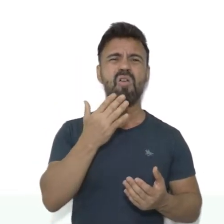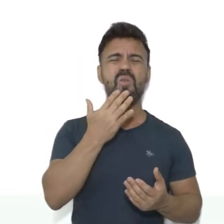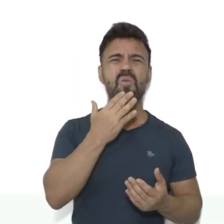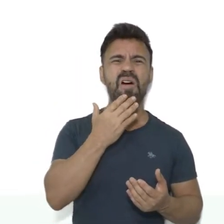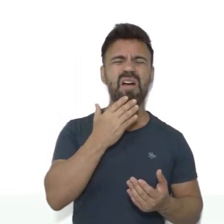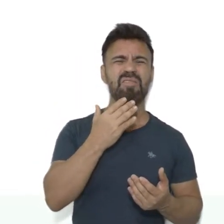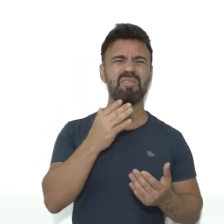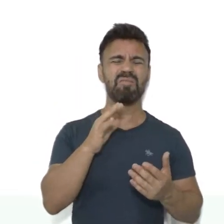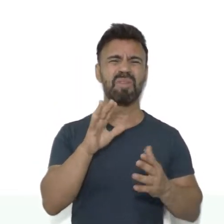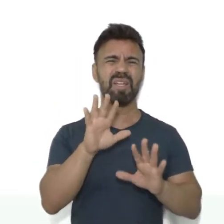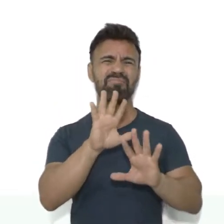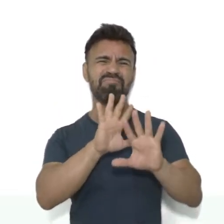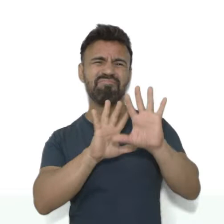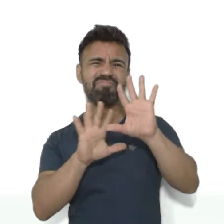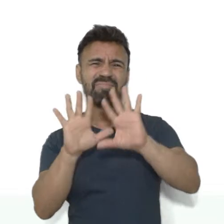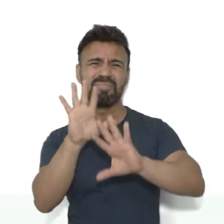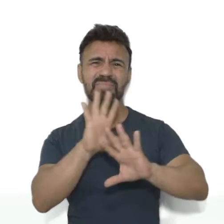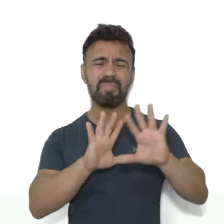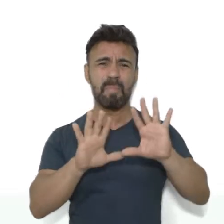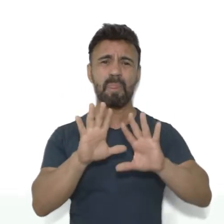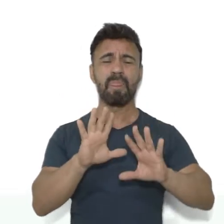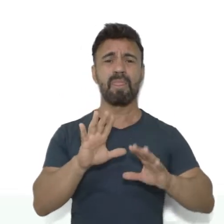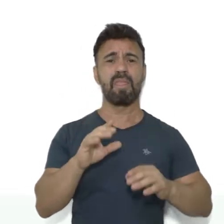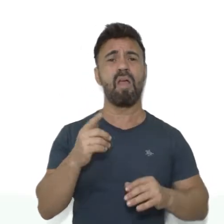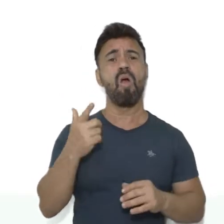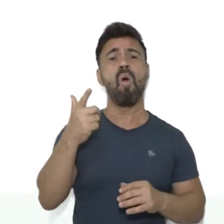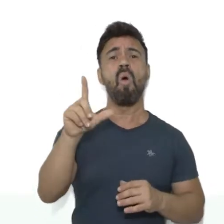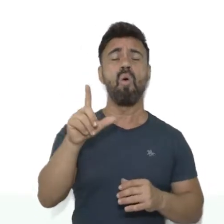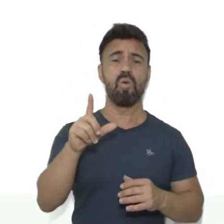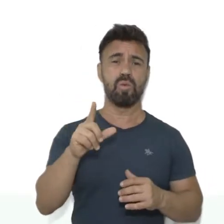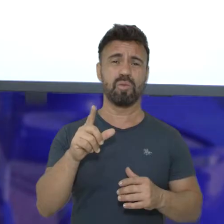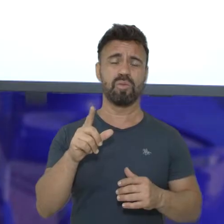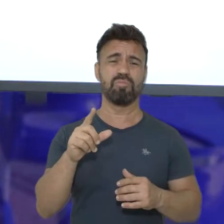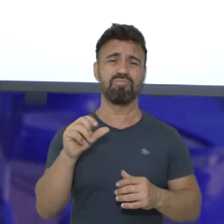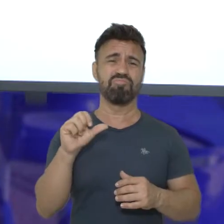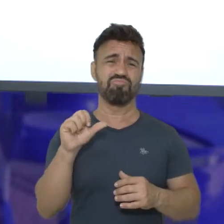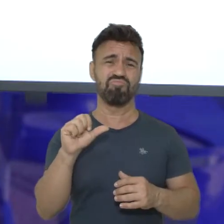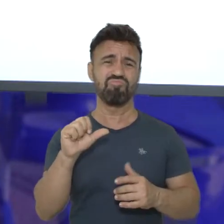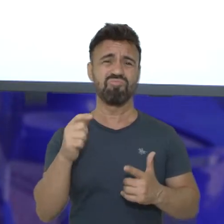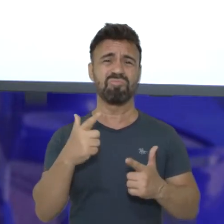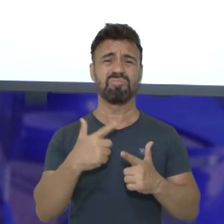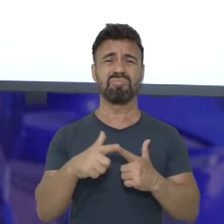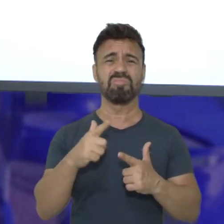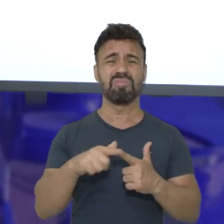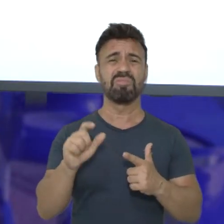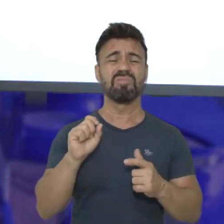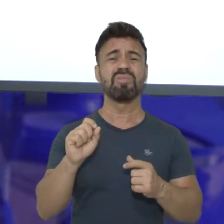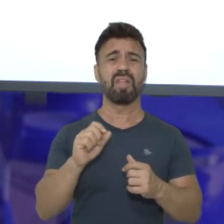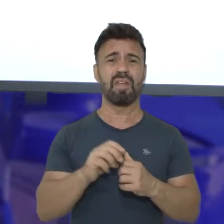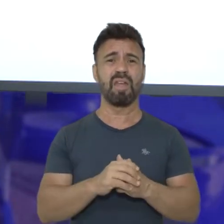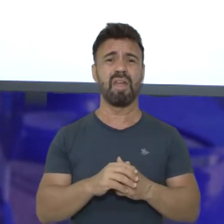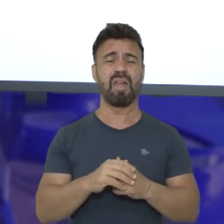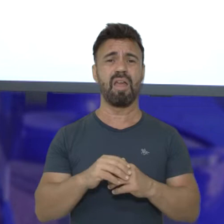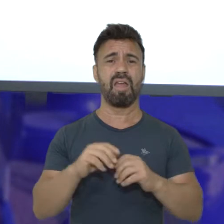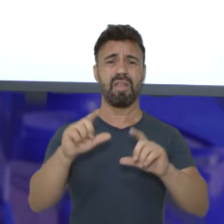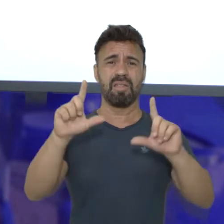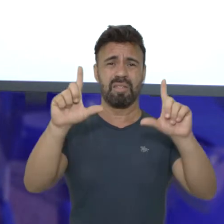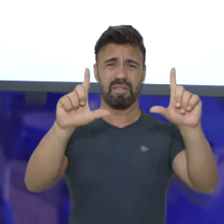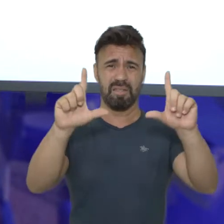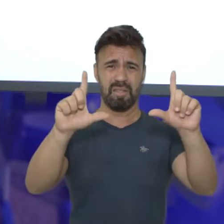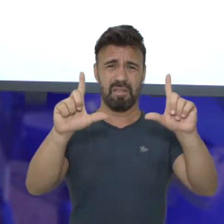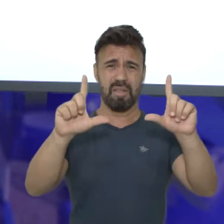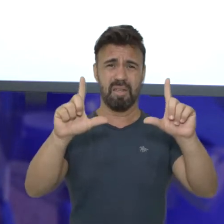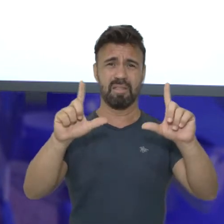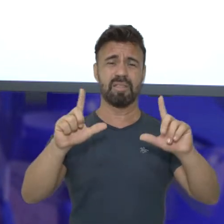de contraste, tá? E outra questão, outra desvantagem, é que o processo de produção dessa imagem